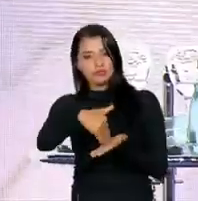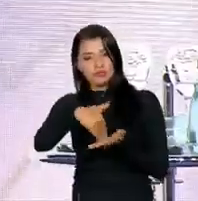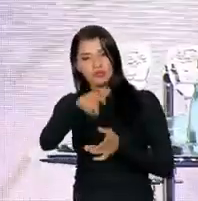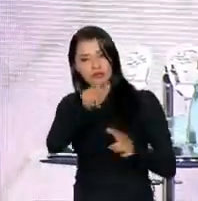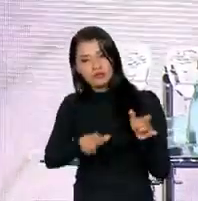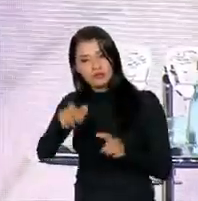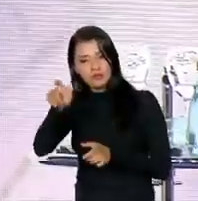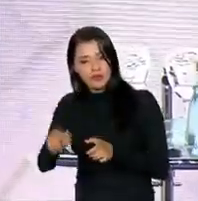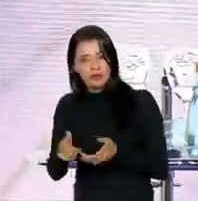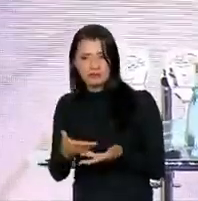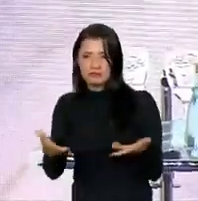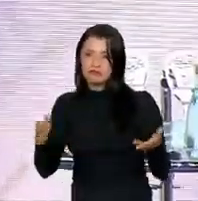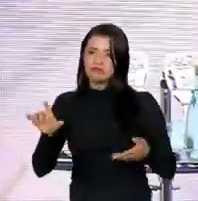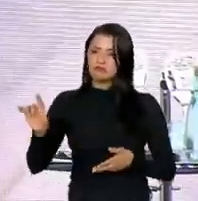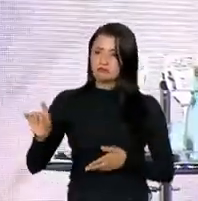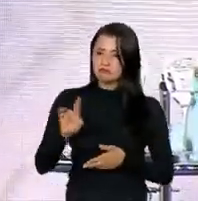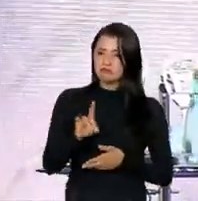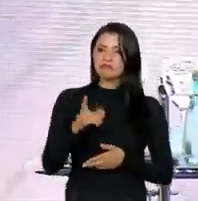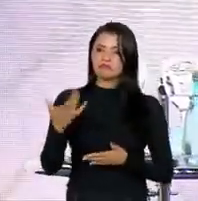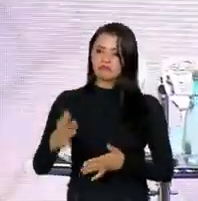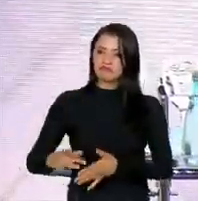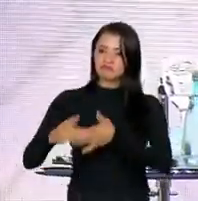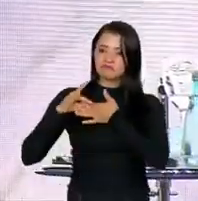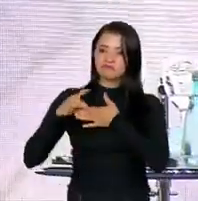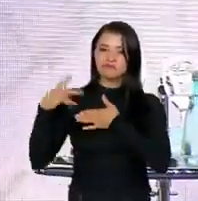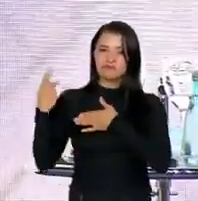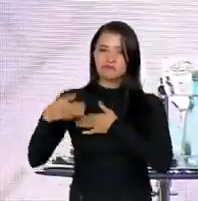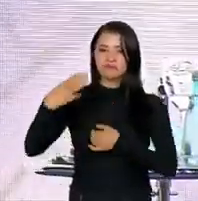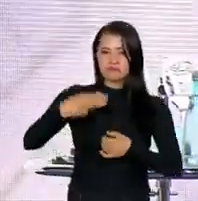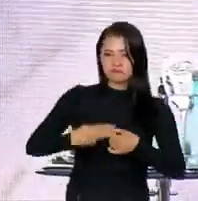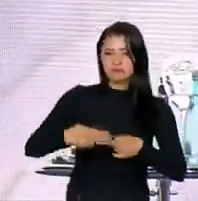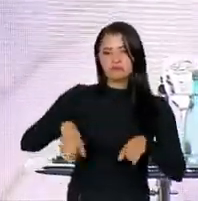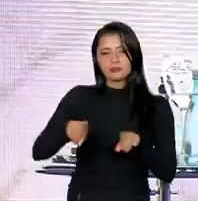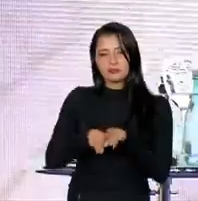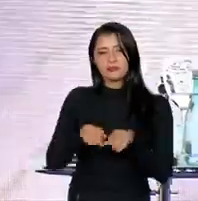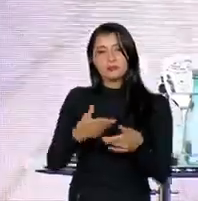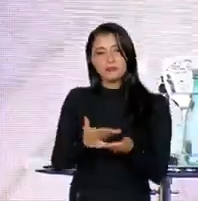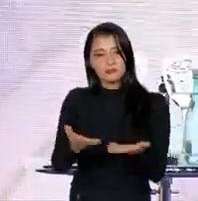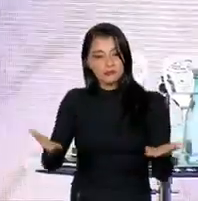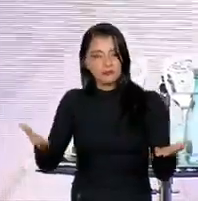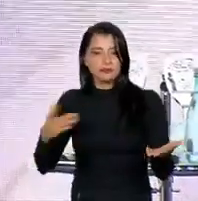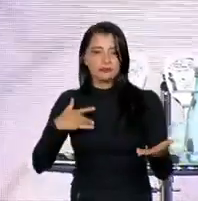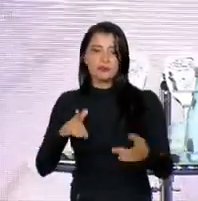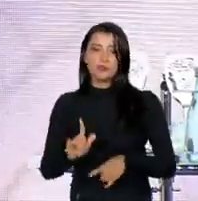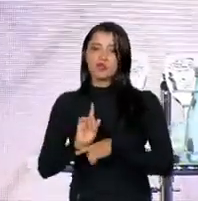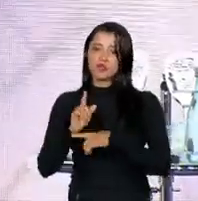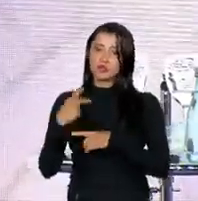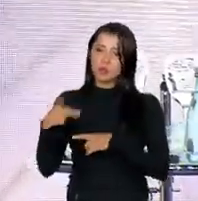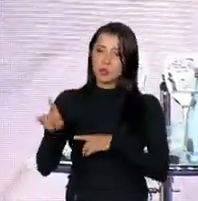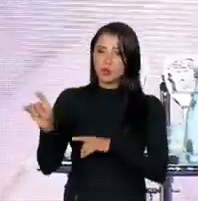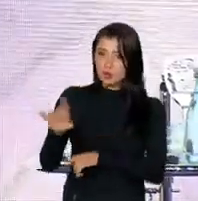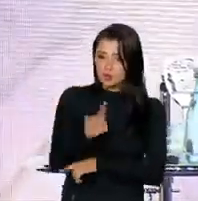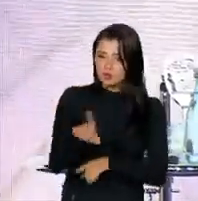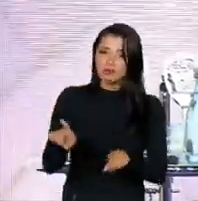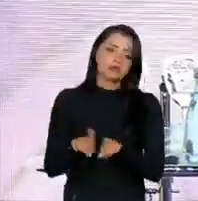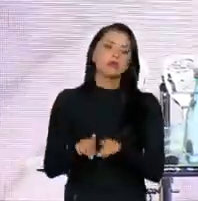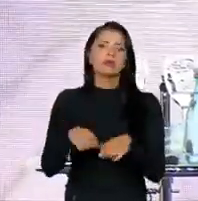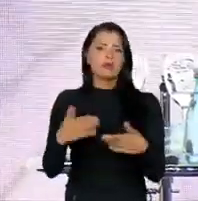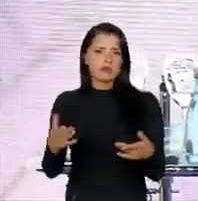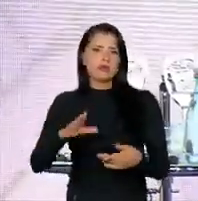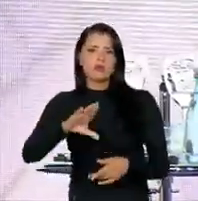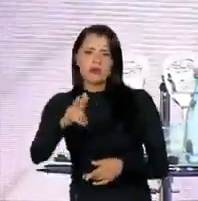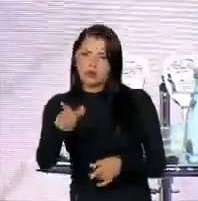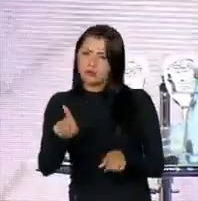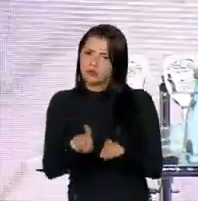secretário, secretária, cada liderança municipal também aqui, cada gestor, gestora, e também, é